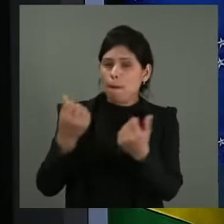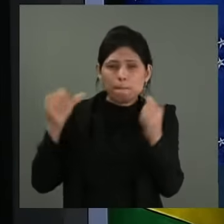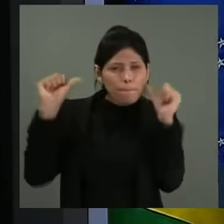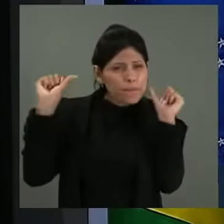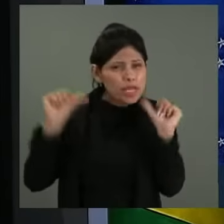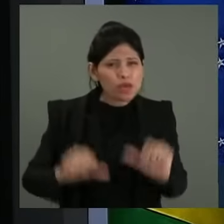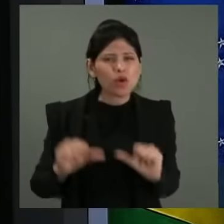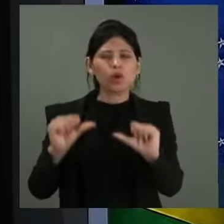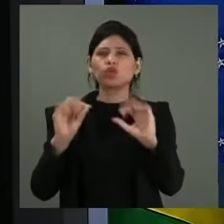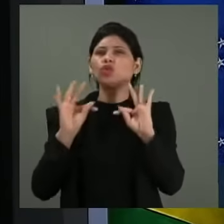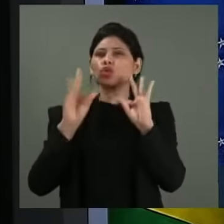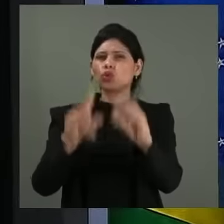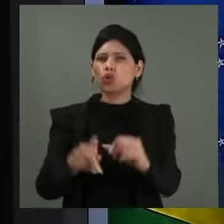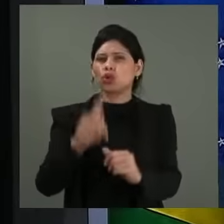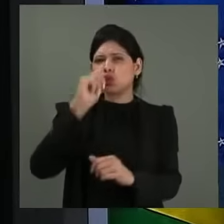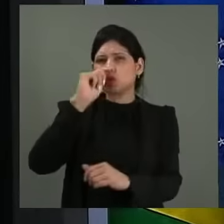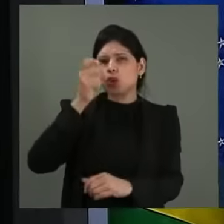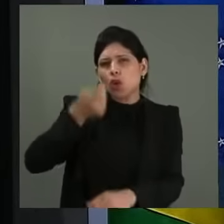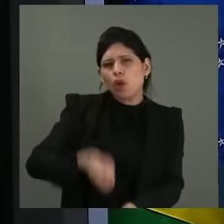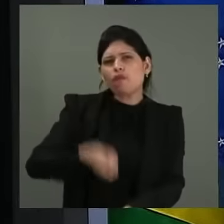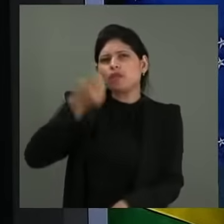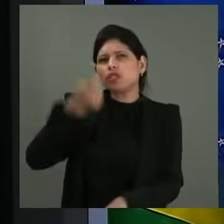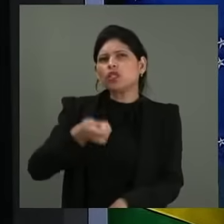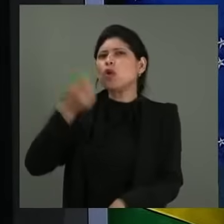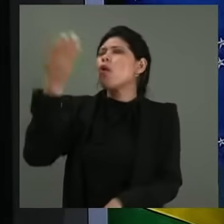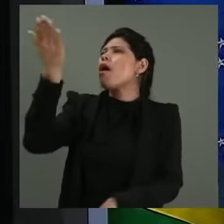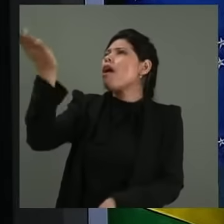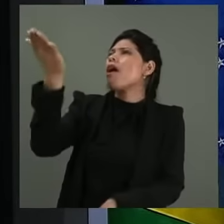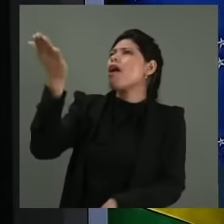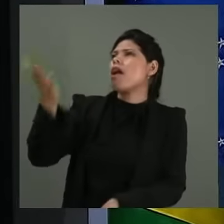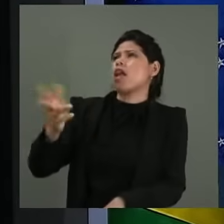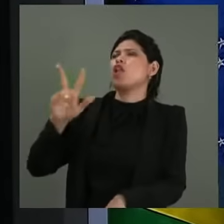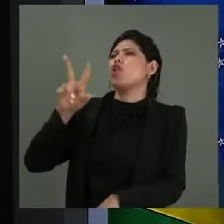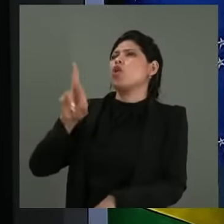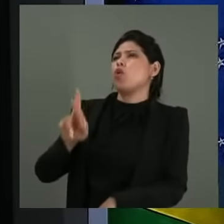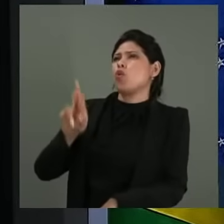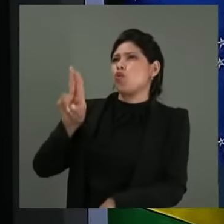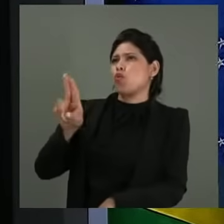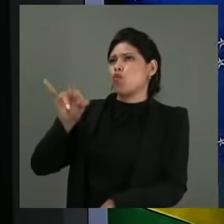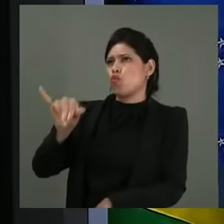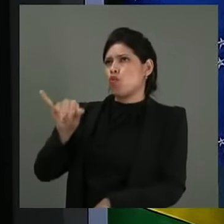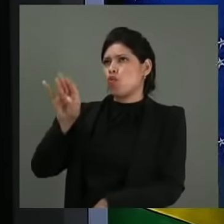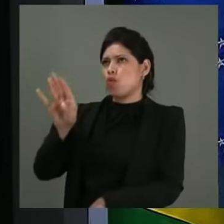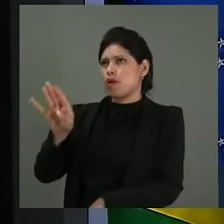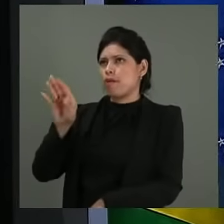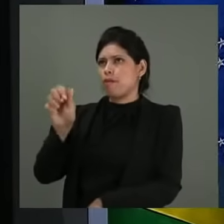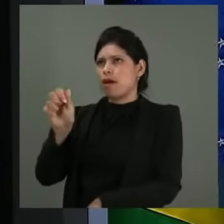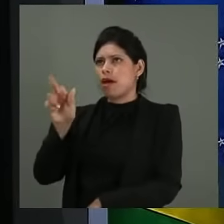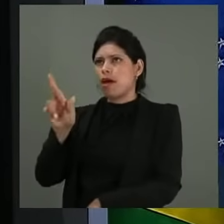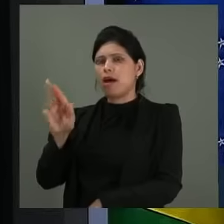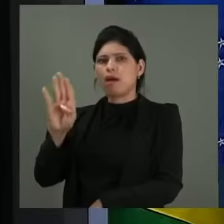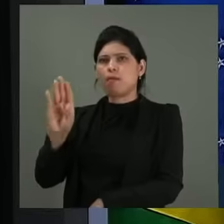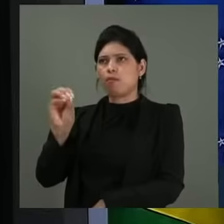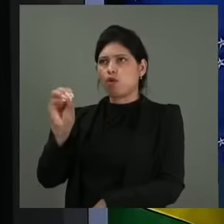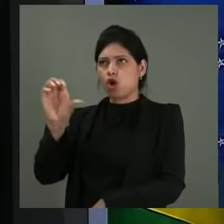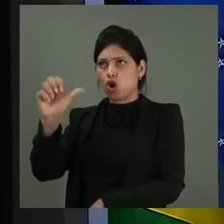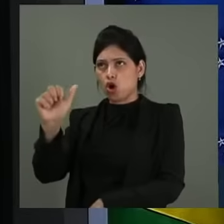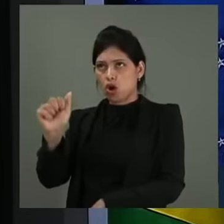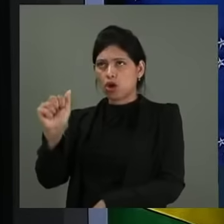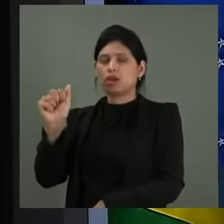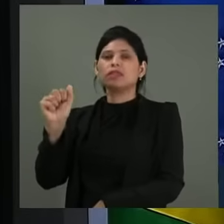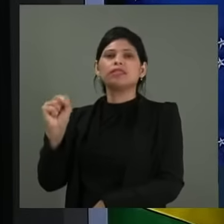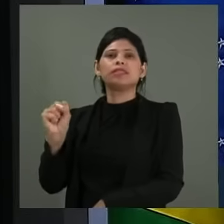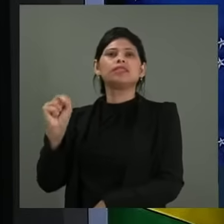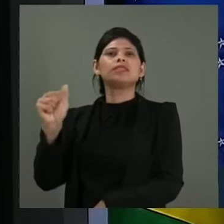ditaduras, na visão do patrono dessa casa, ali, patrono dessa casa, Rui Barbosa, baiano, quando